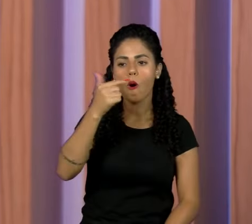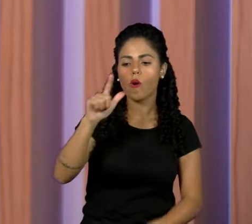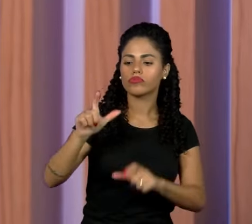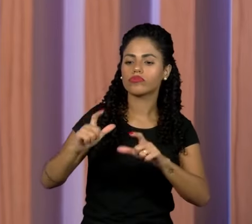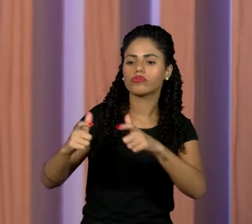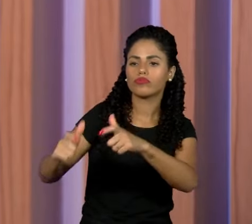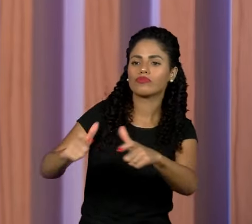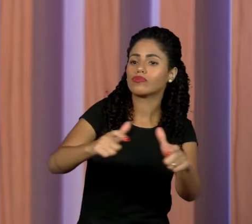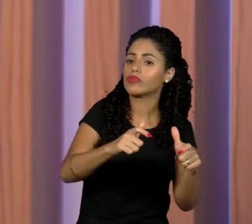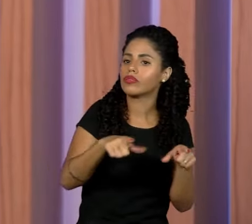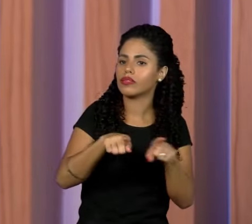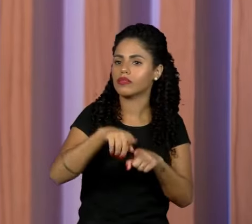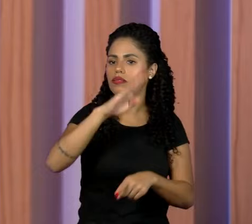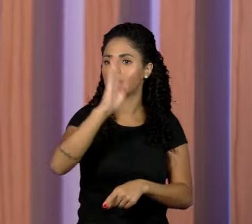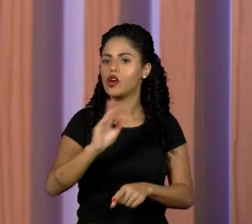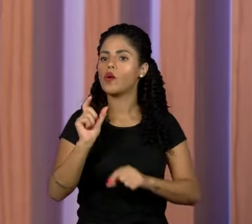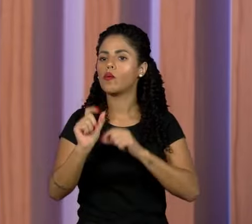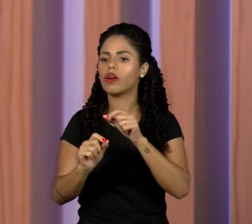Brasil, de